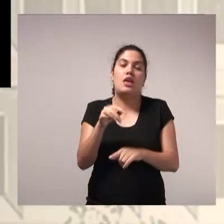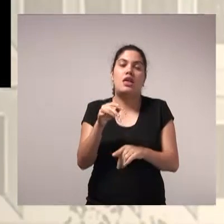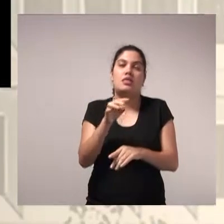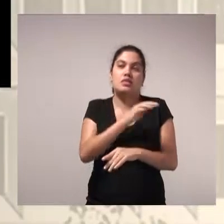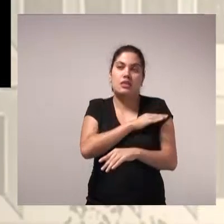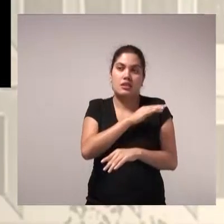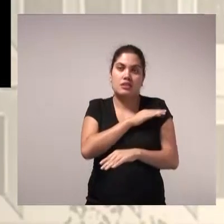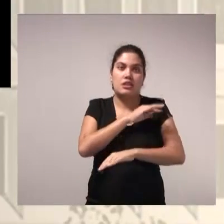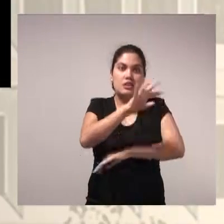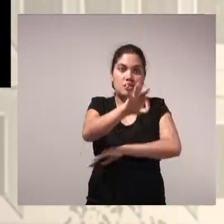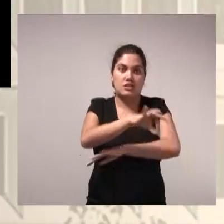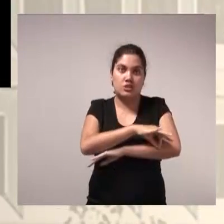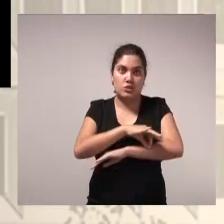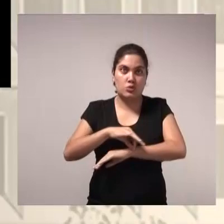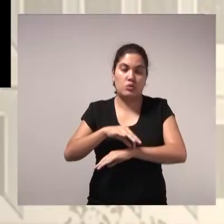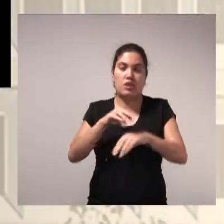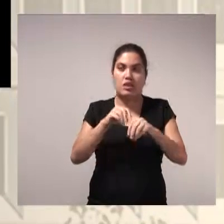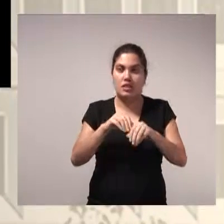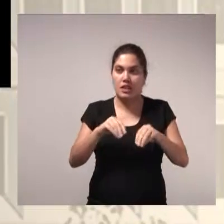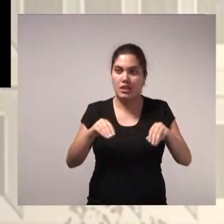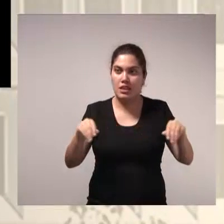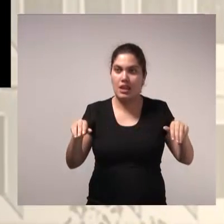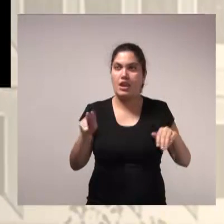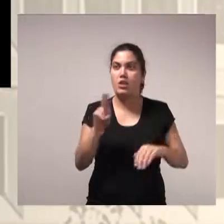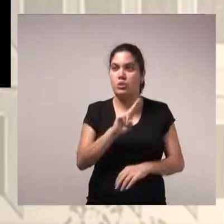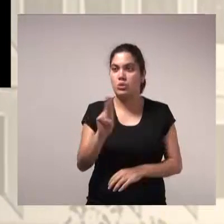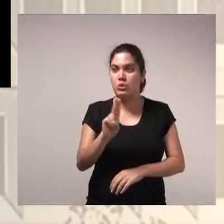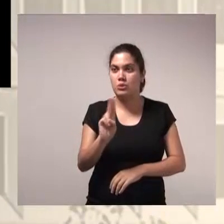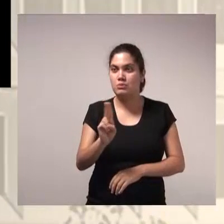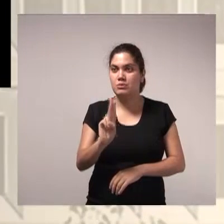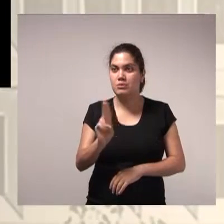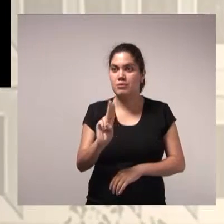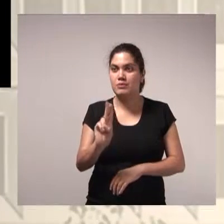arquitetura da terra, chamada de